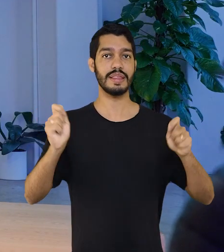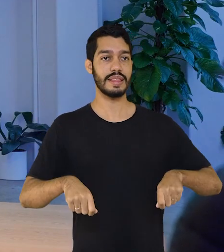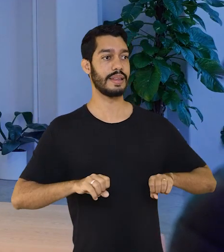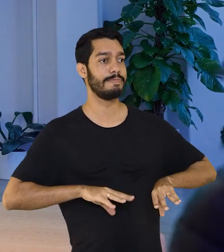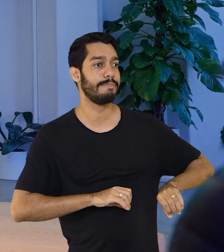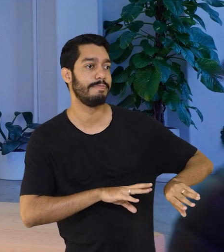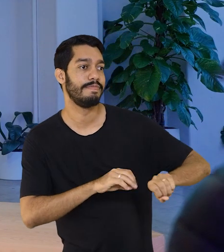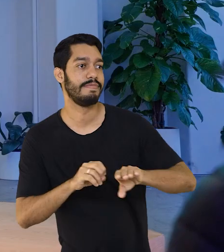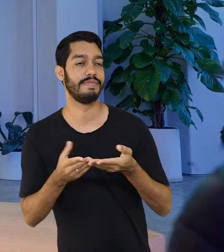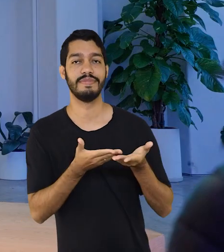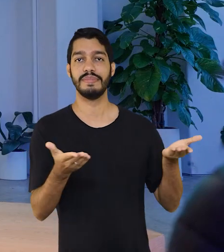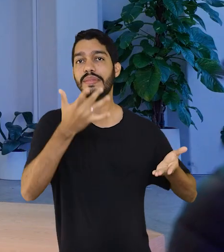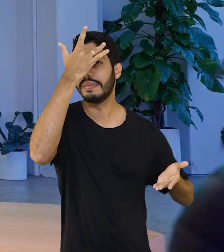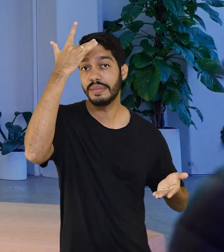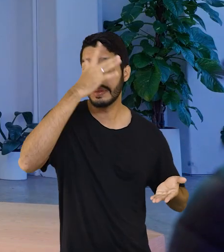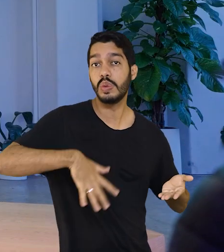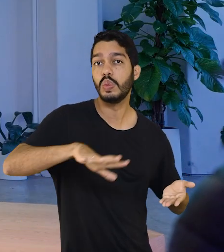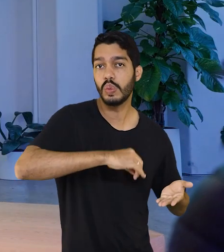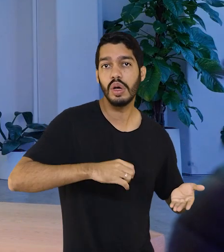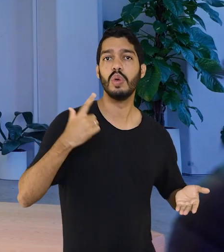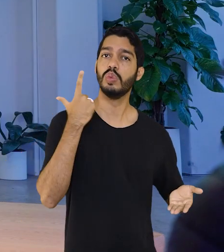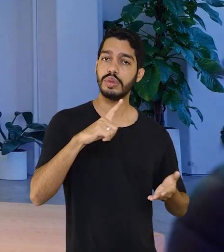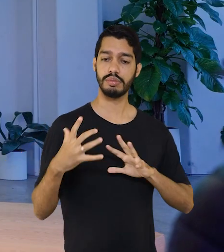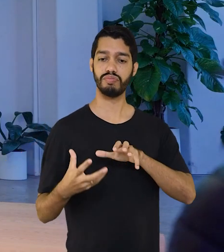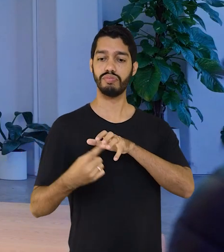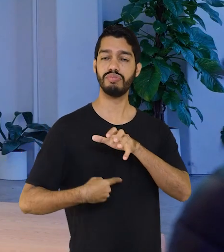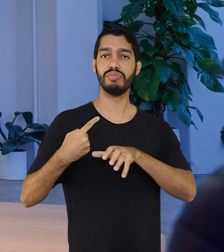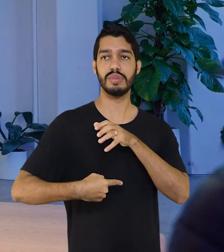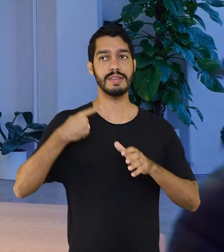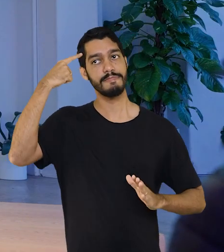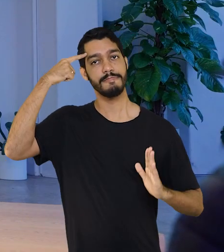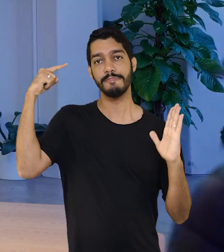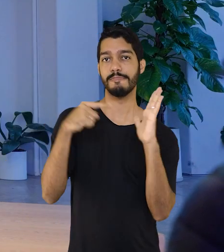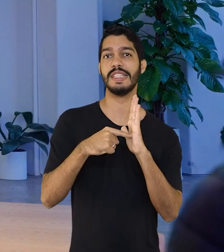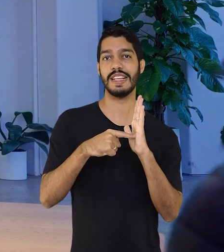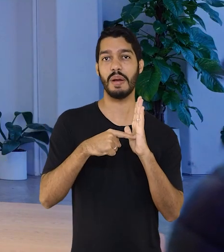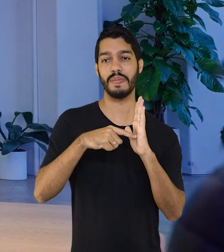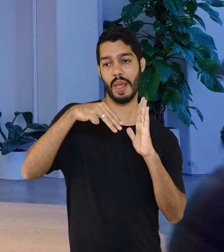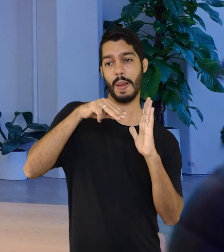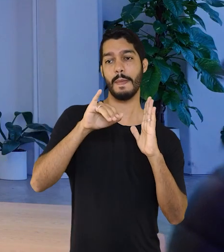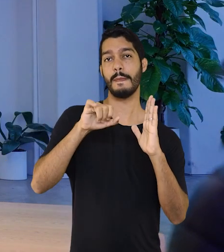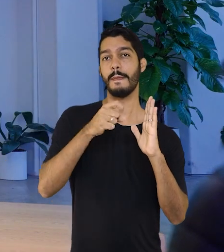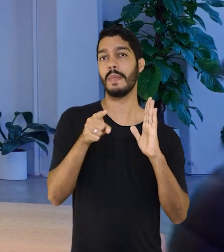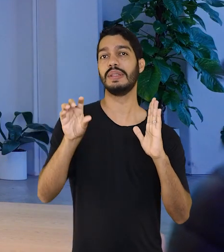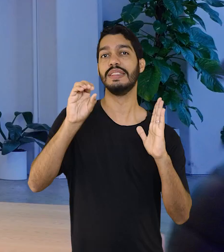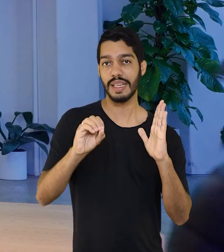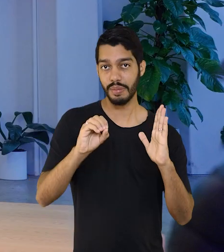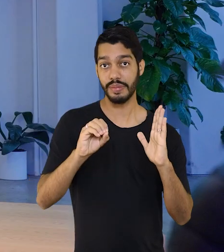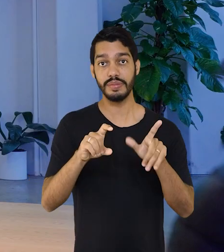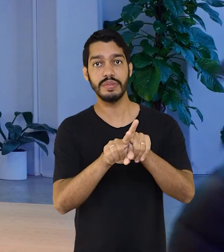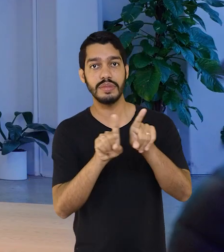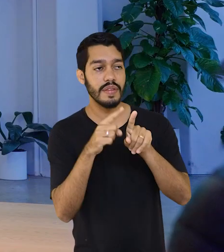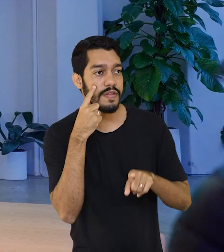todo mundo que está aqui, né? Desde como a gente pode ter uma ambição global desde sempre, de ver que aquilo que parece